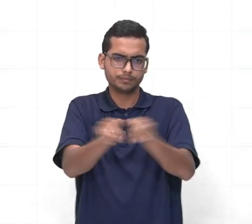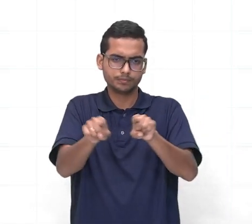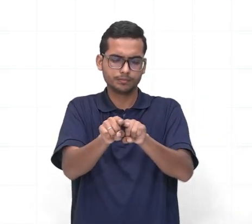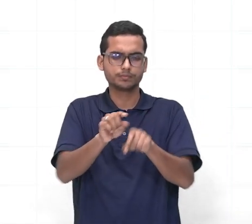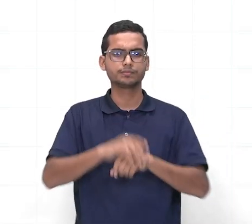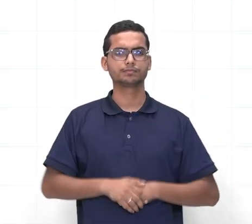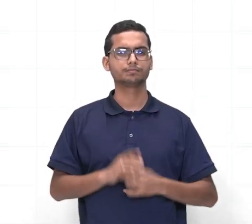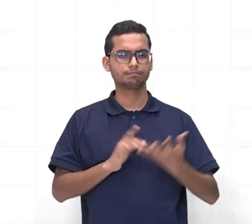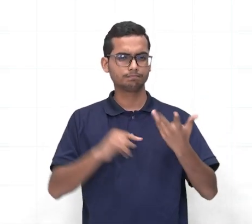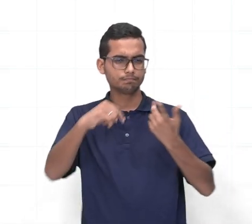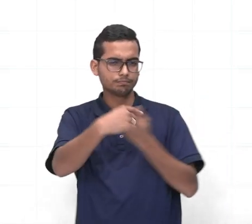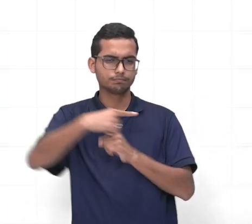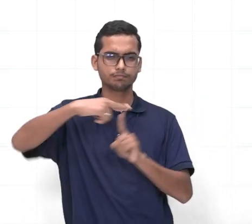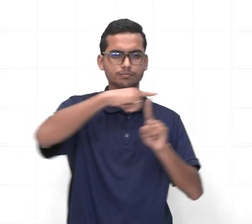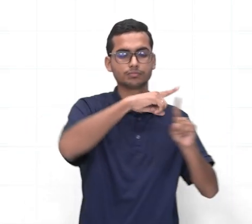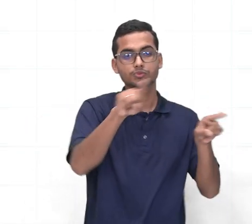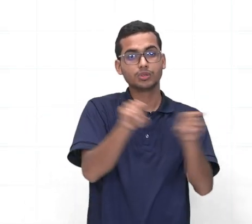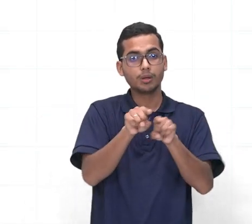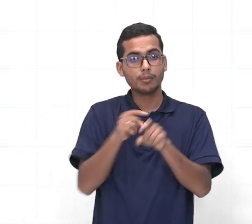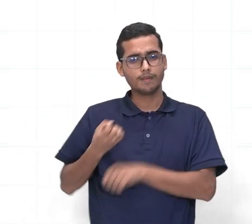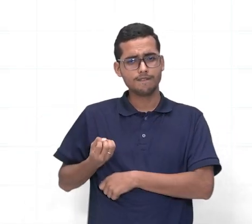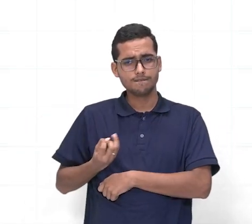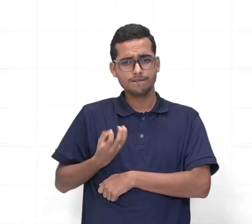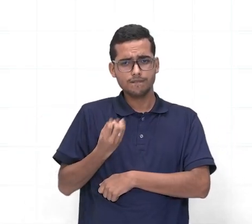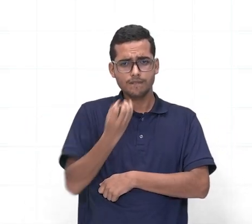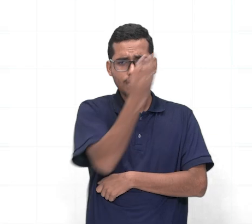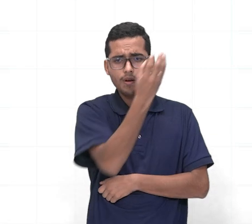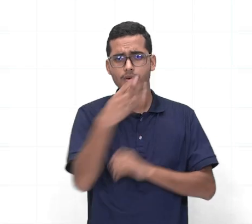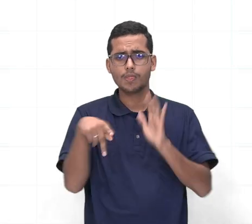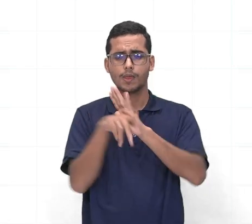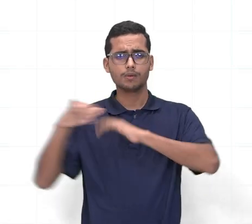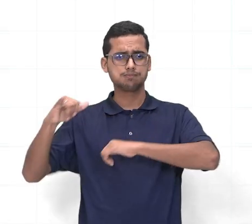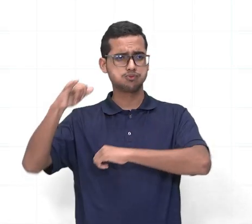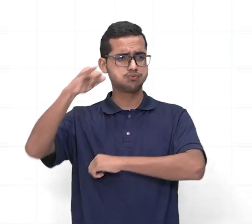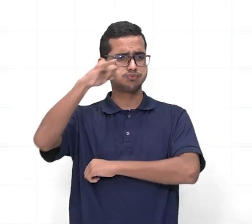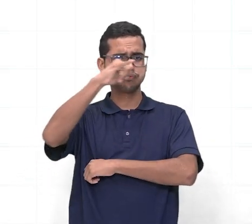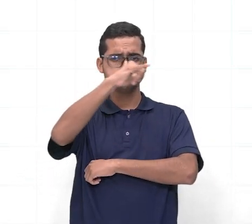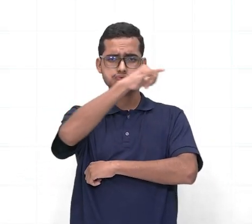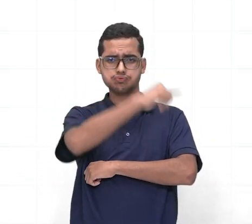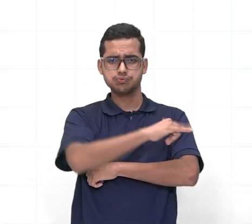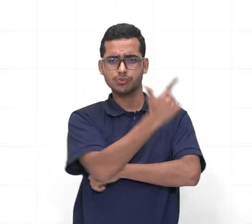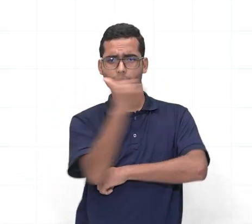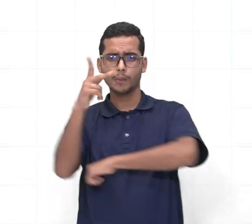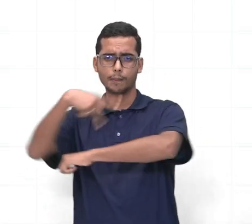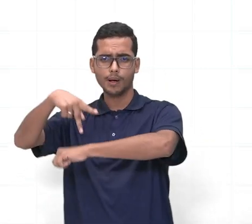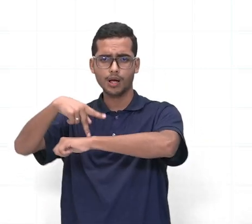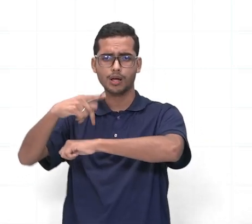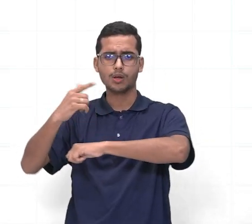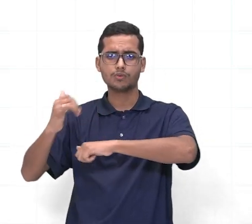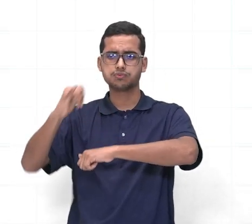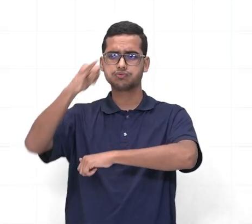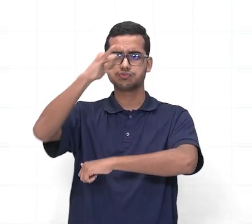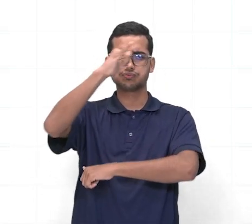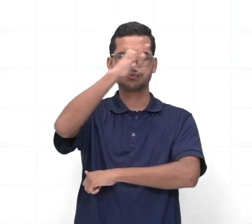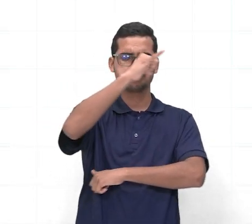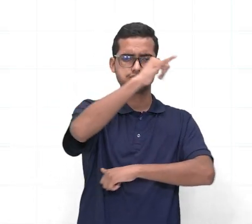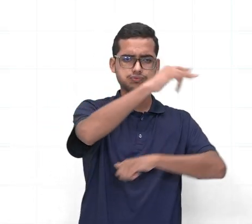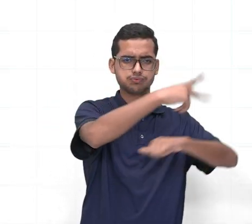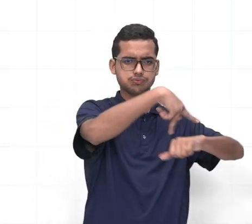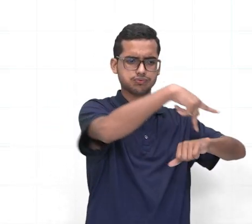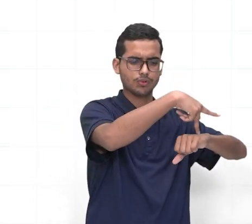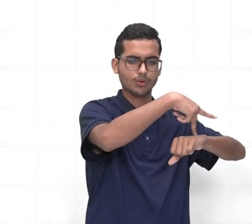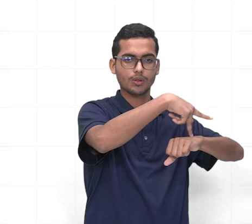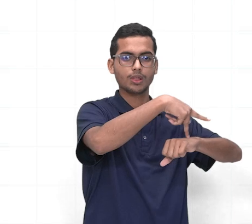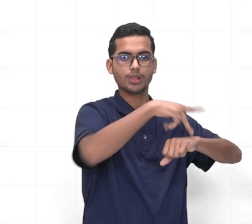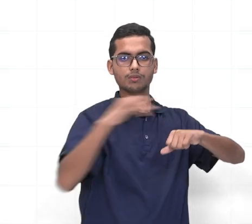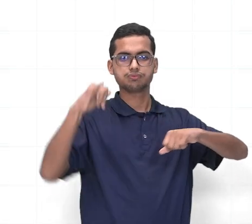E as viagens internacionais, hoje em dia, tornam essa transmissão